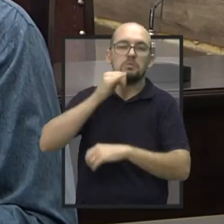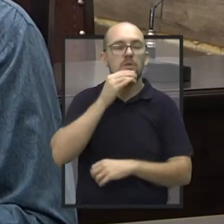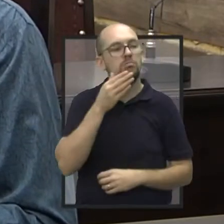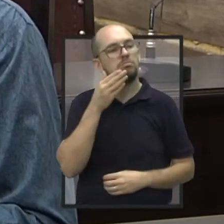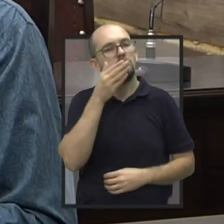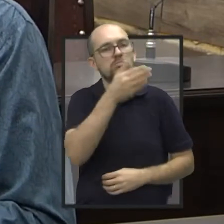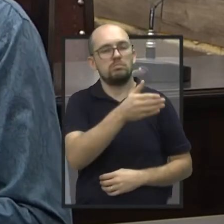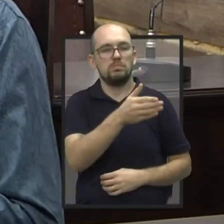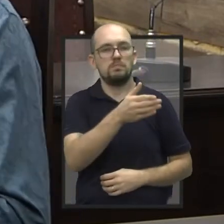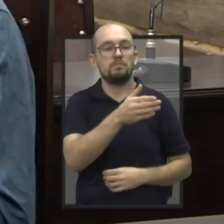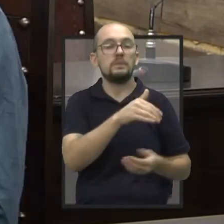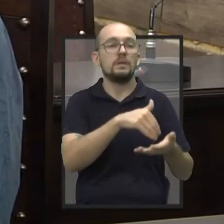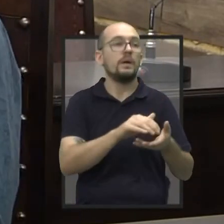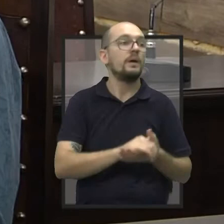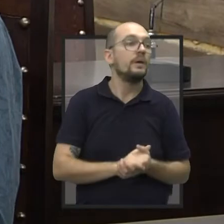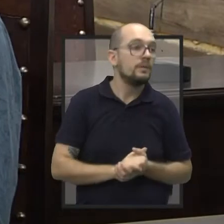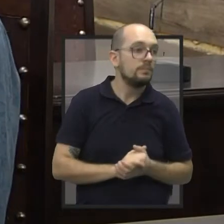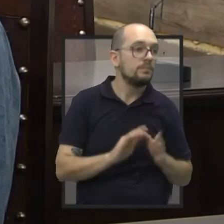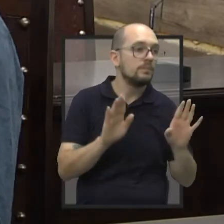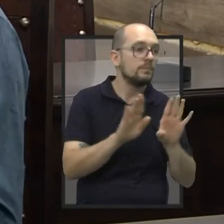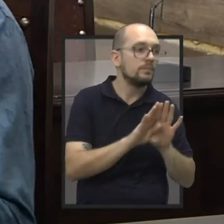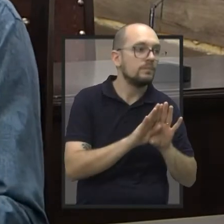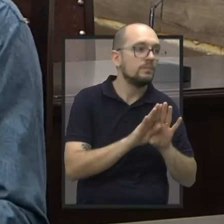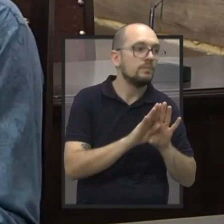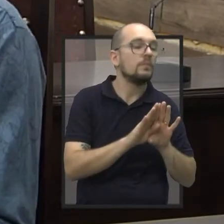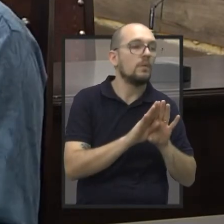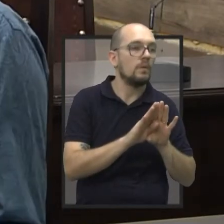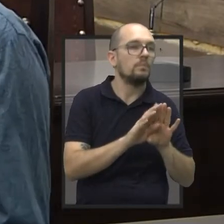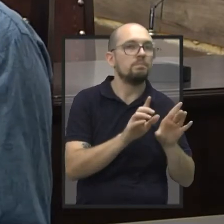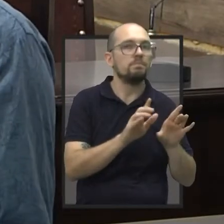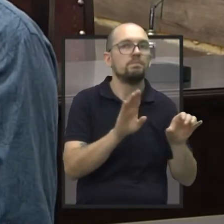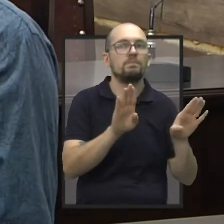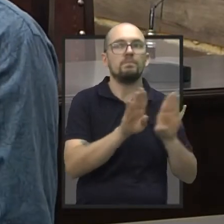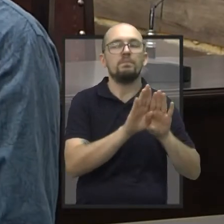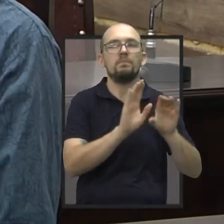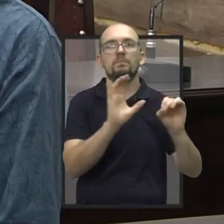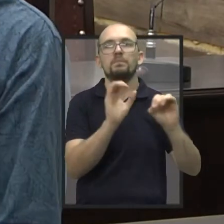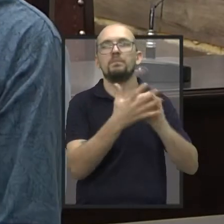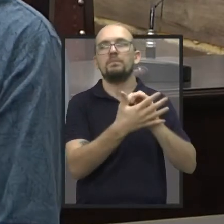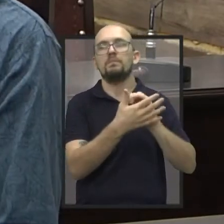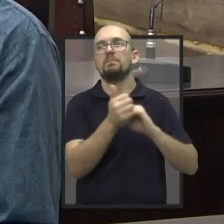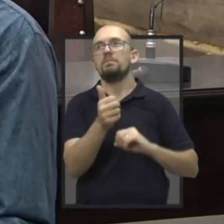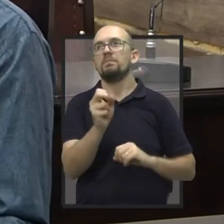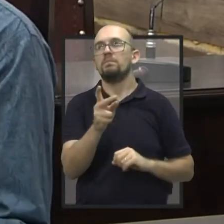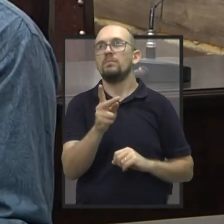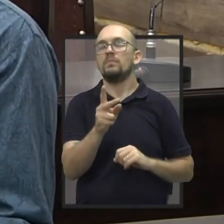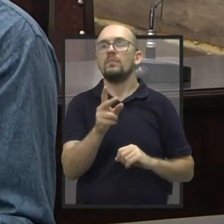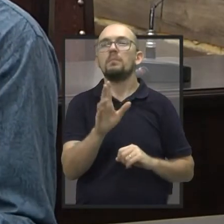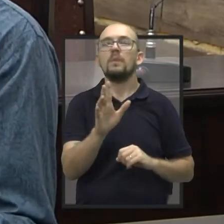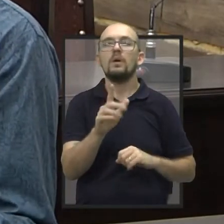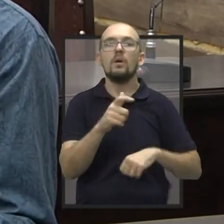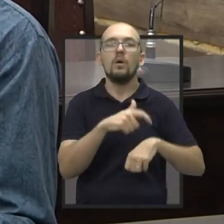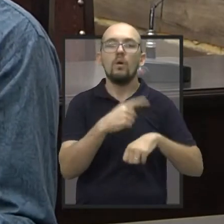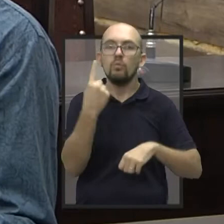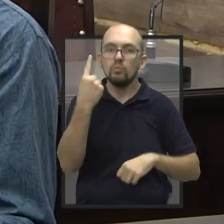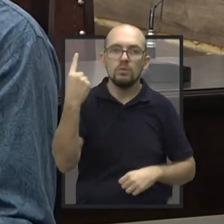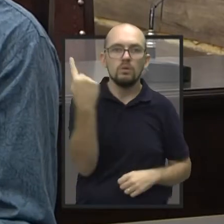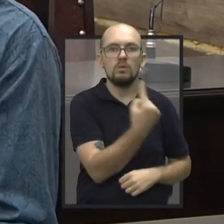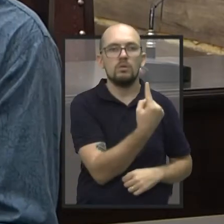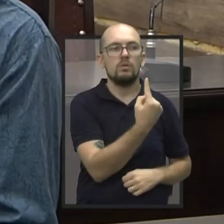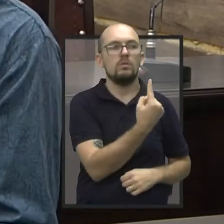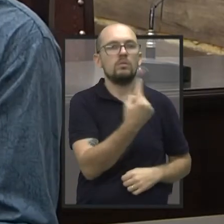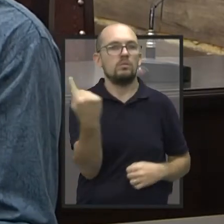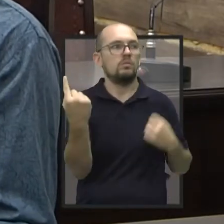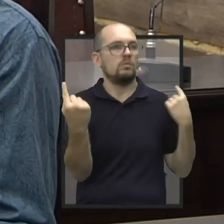a secretaria está fechada devido à pandemia. Agora, eu acho que tem que se revezar